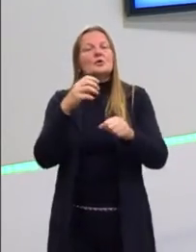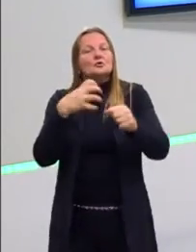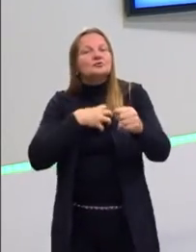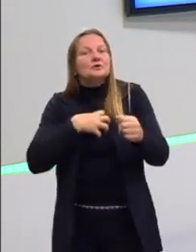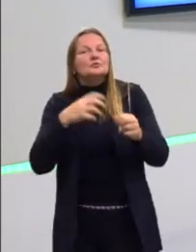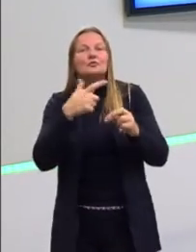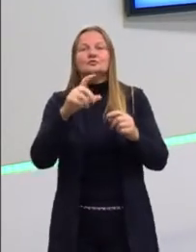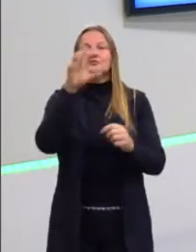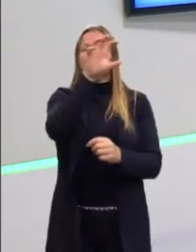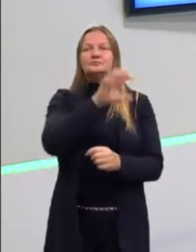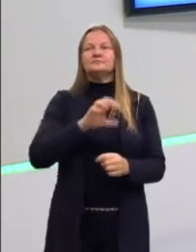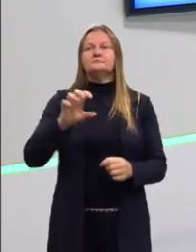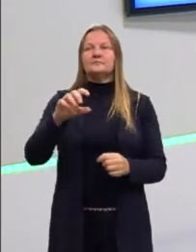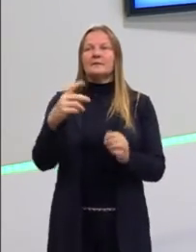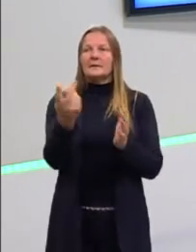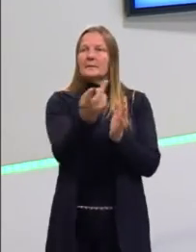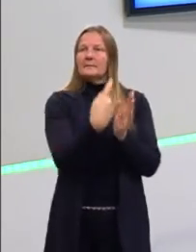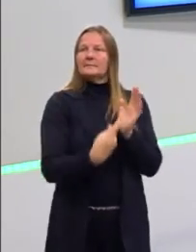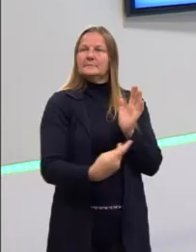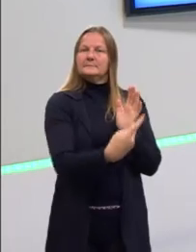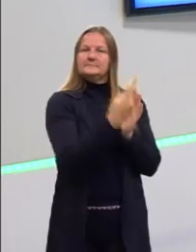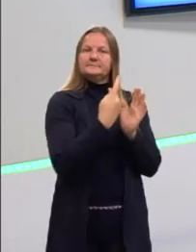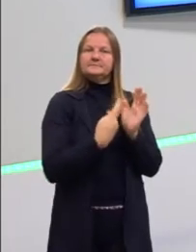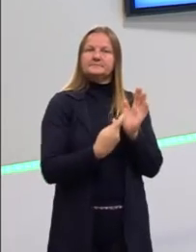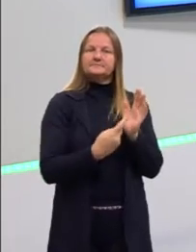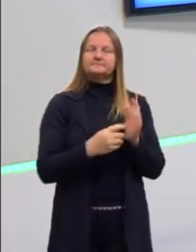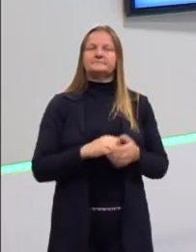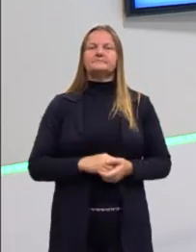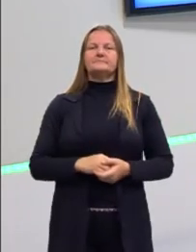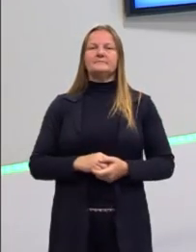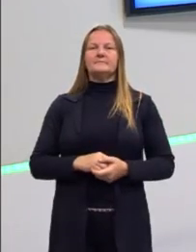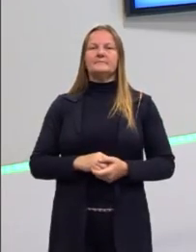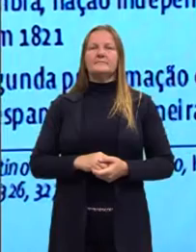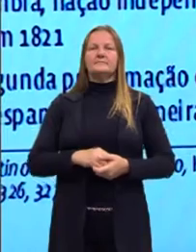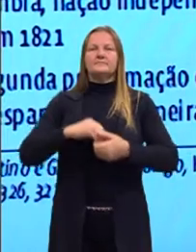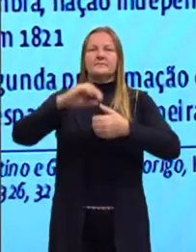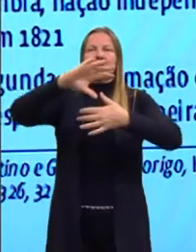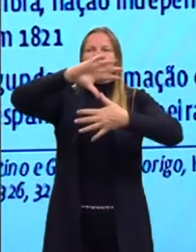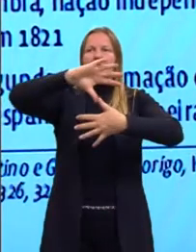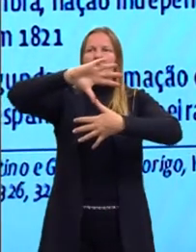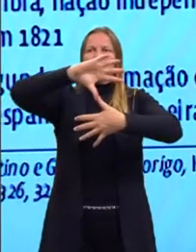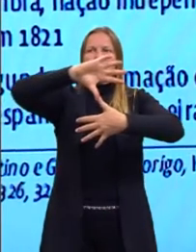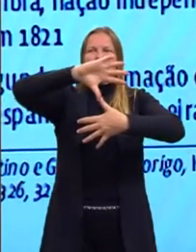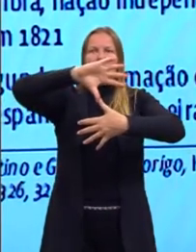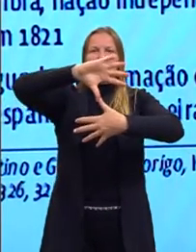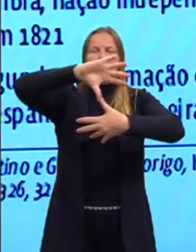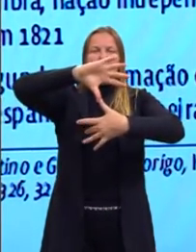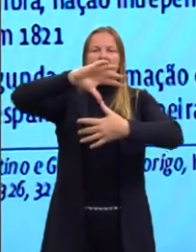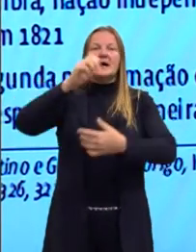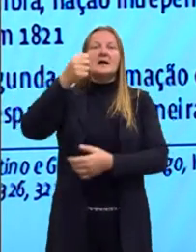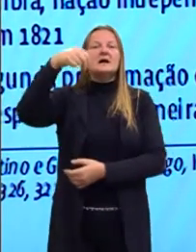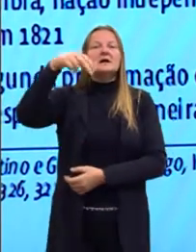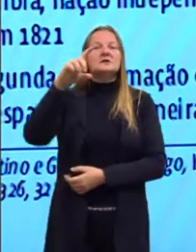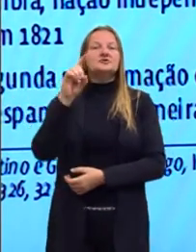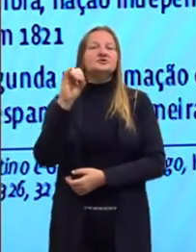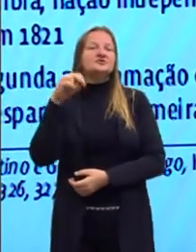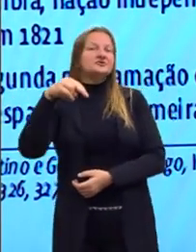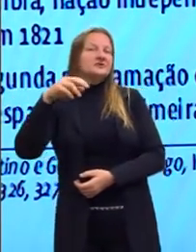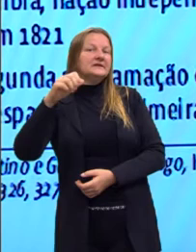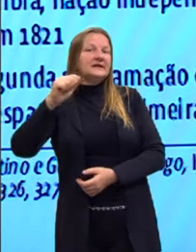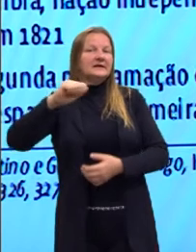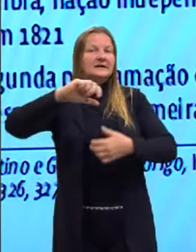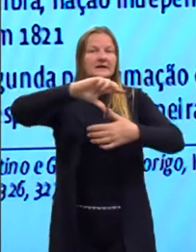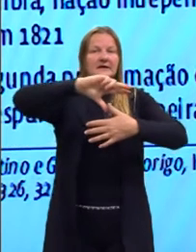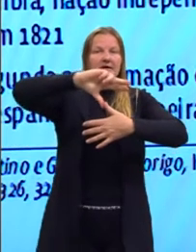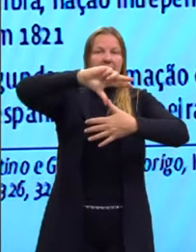existem eu trago o outro mapa aqui para vocês mostrando isso por exemplo ó nós temos uma América chamada América Andina né que é dos Anjos